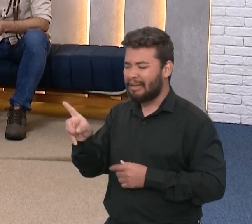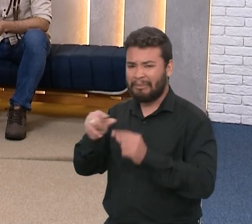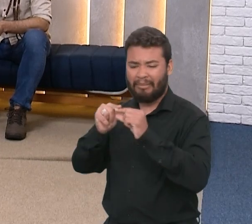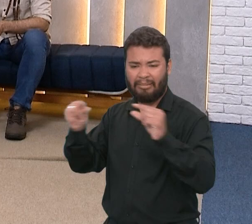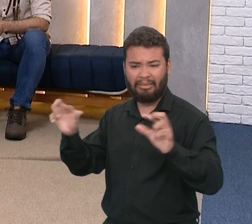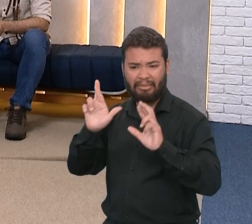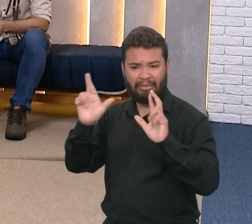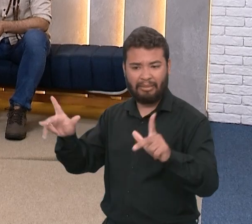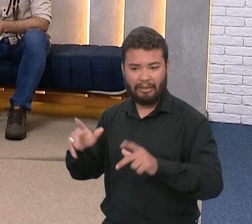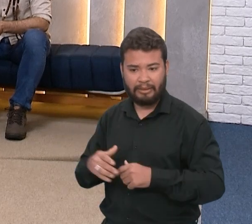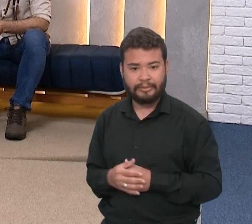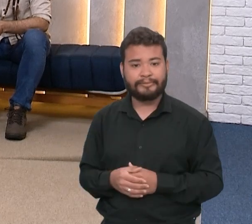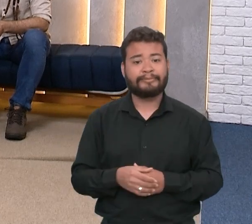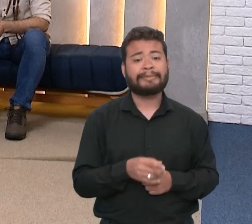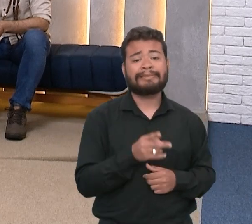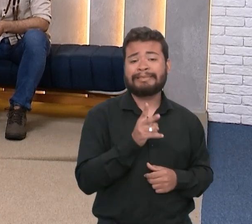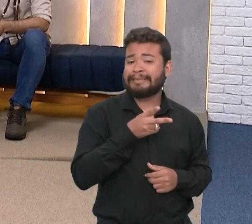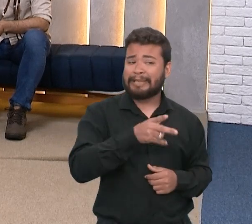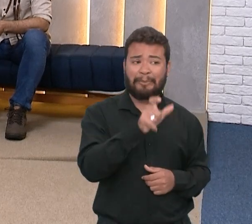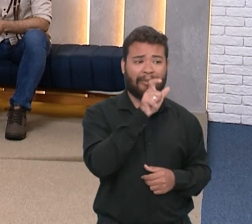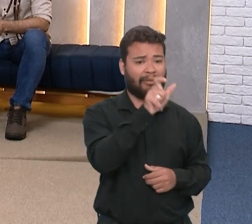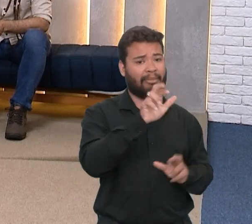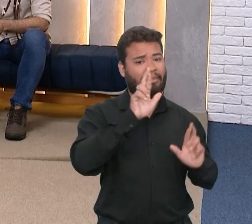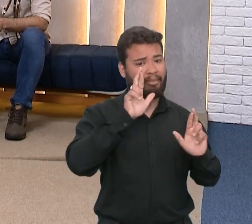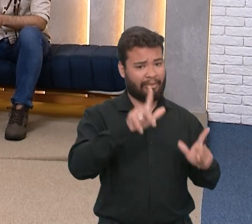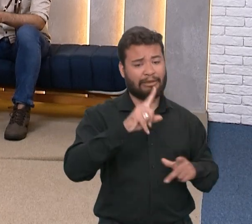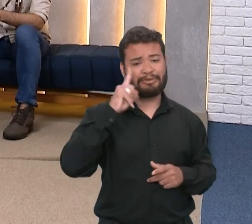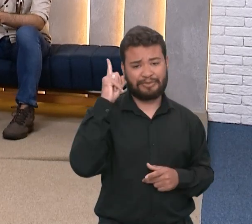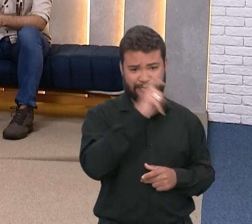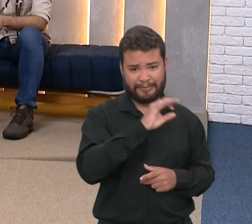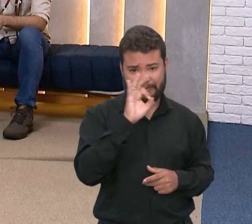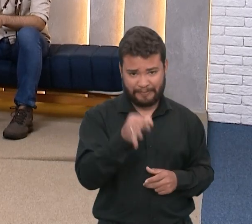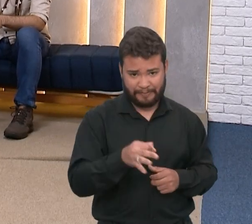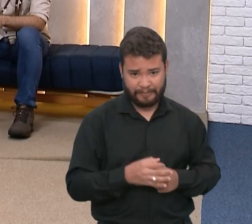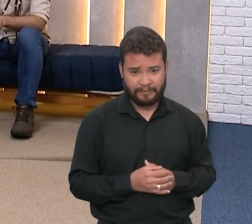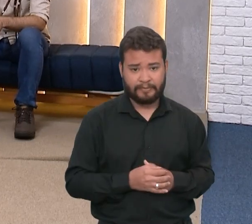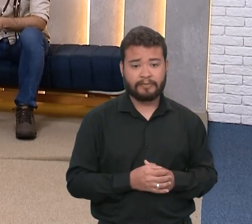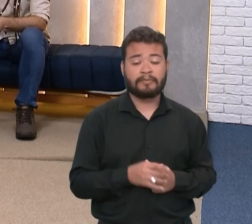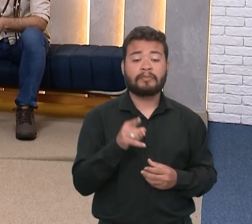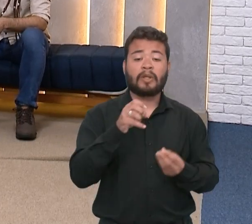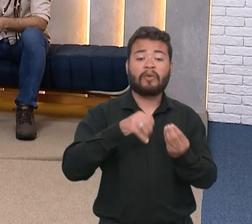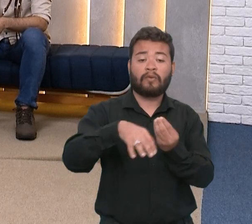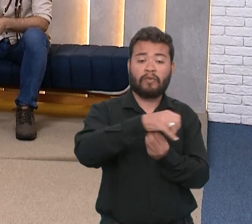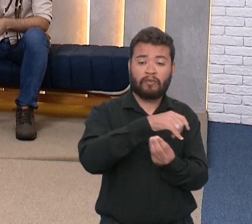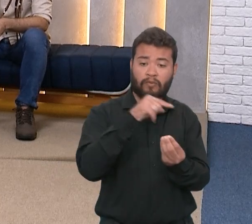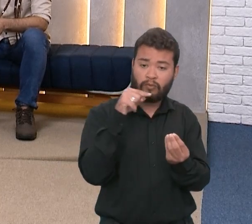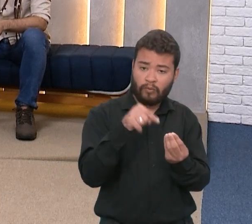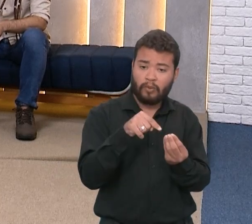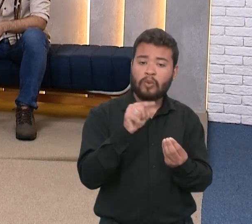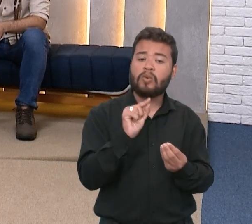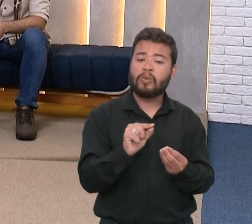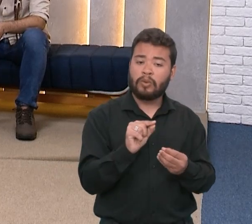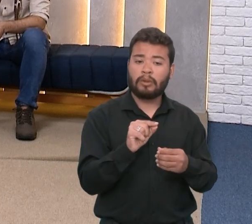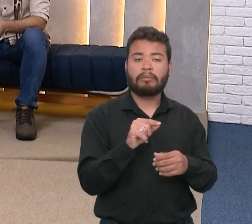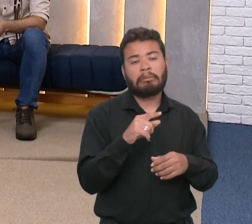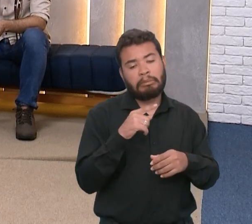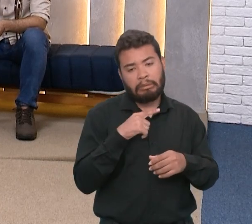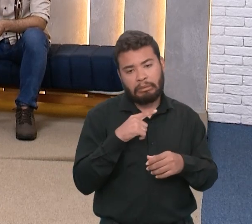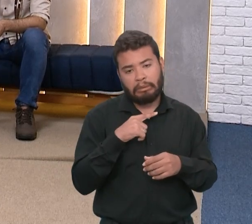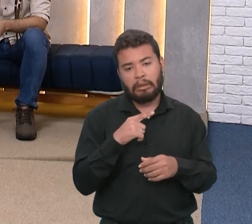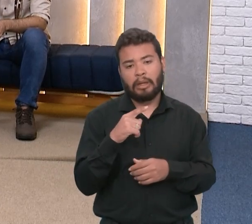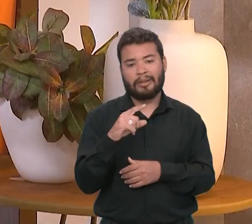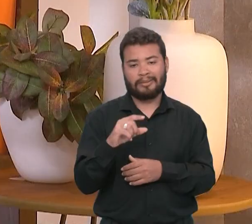sempre trava-língua, como nós costumamos dizer. Mas é um fungo chamado Lasiodiplodia que causa essa doença nos troncos,